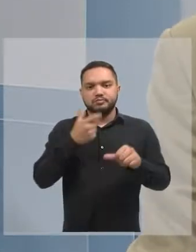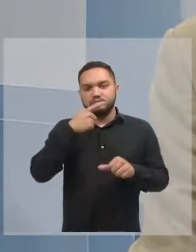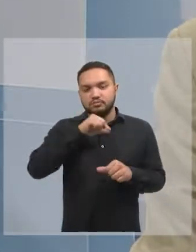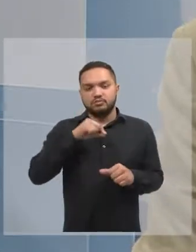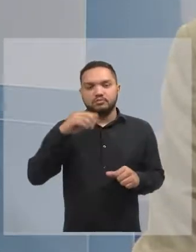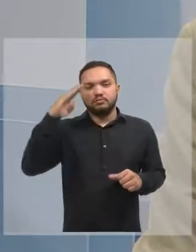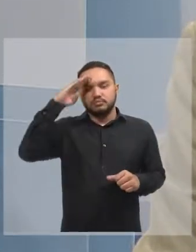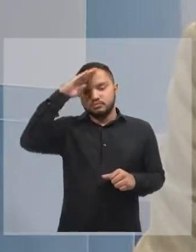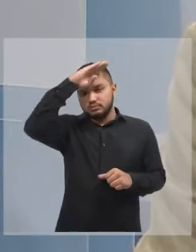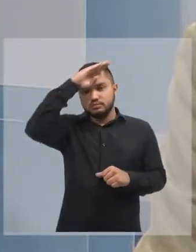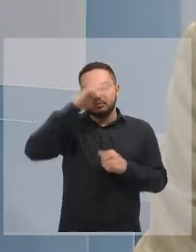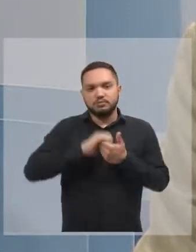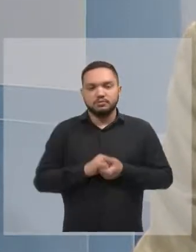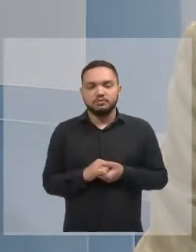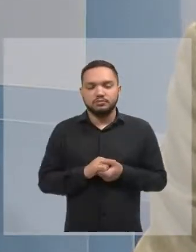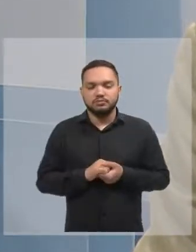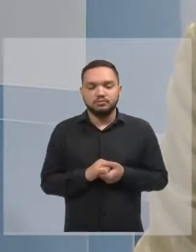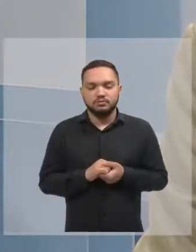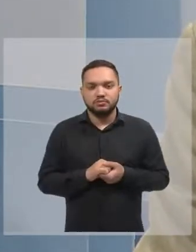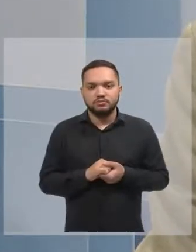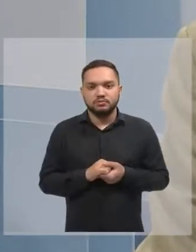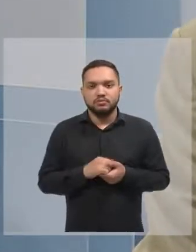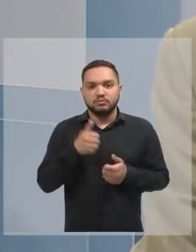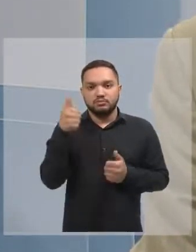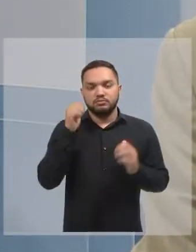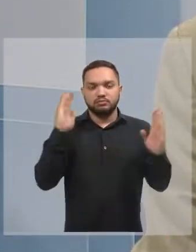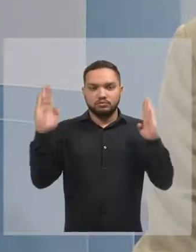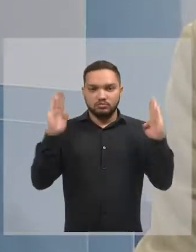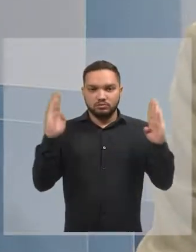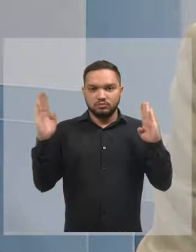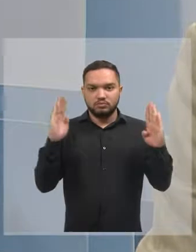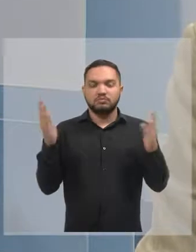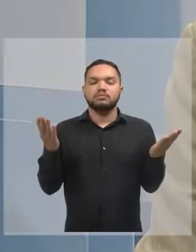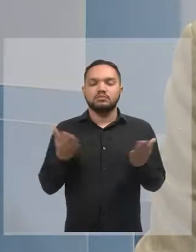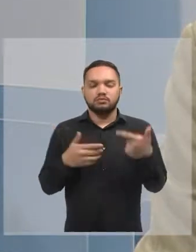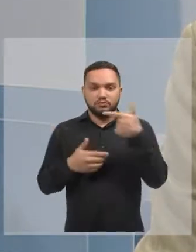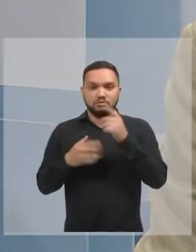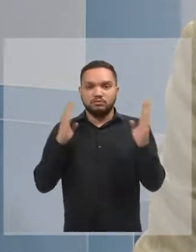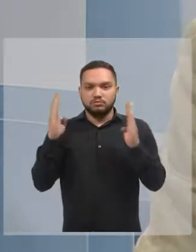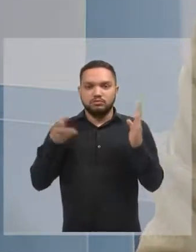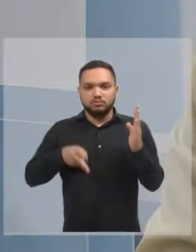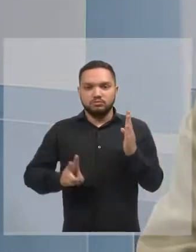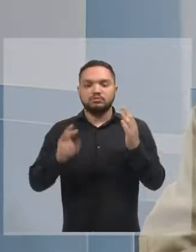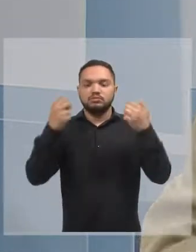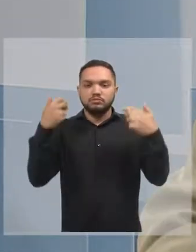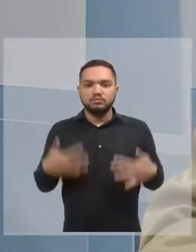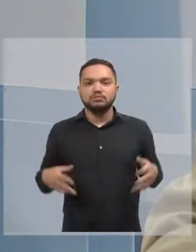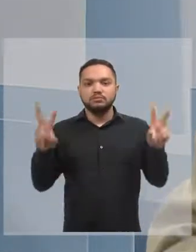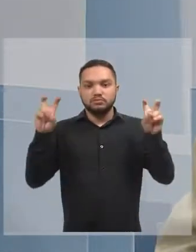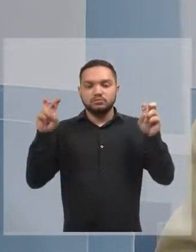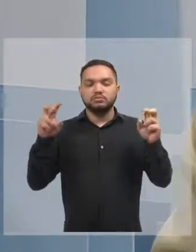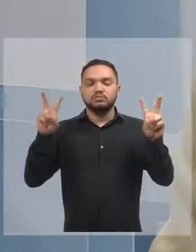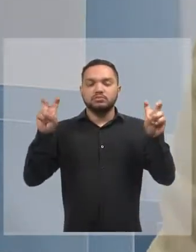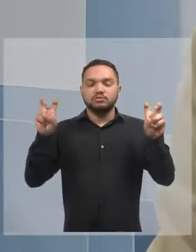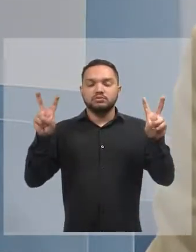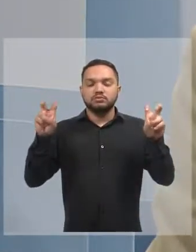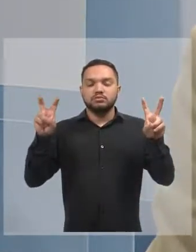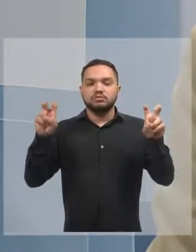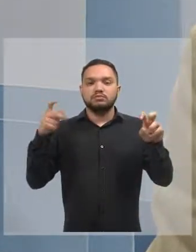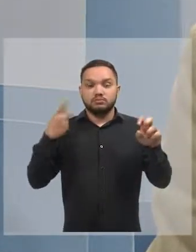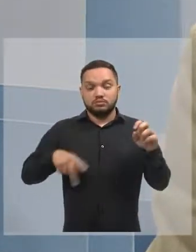liderado pelo presidente Jair Bolsonaro. Foi o primeiro bloco e a gente vai continuar um pouco agora, ainda sobre